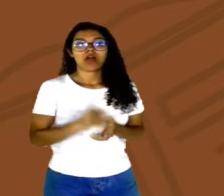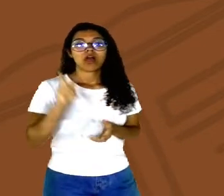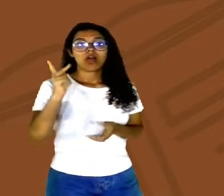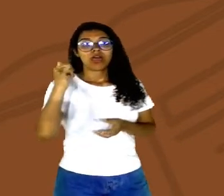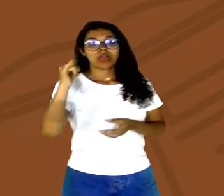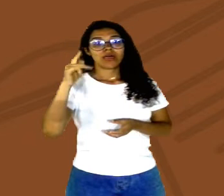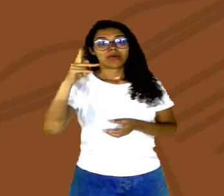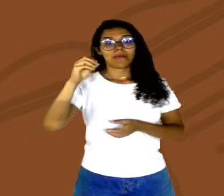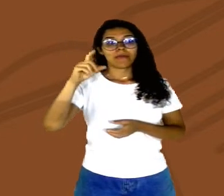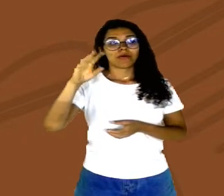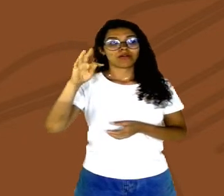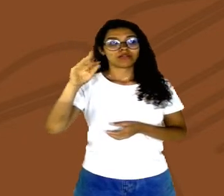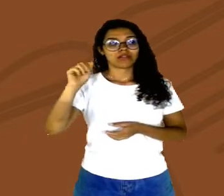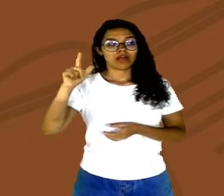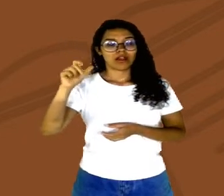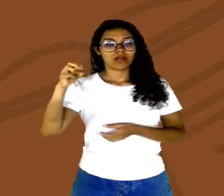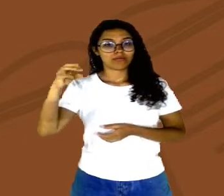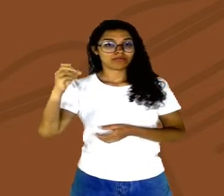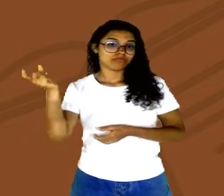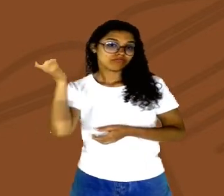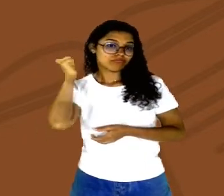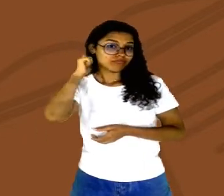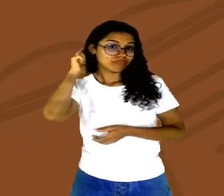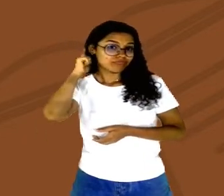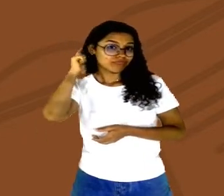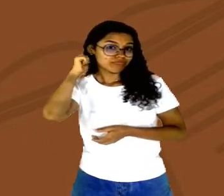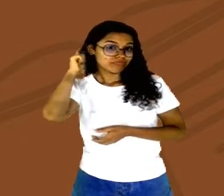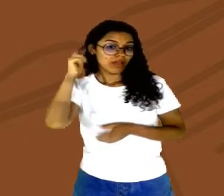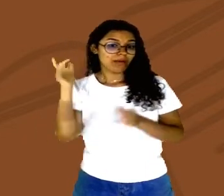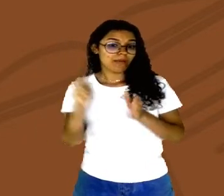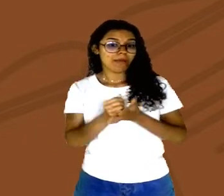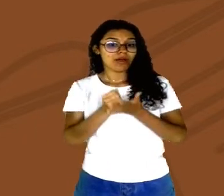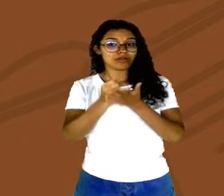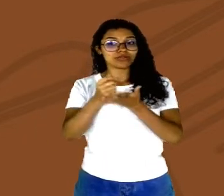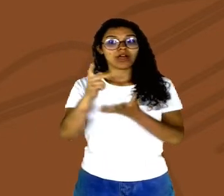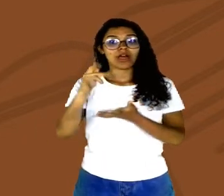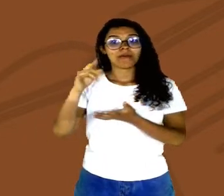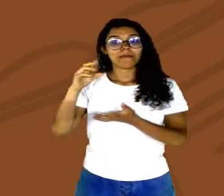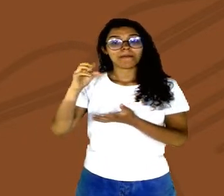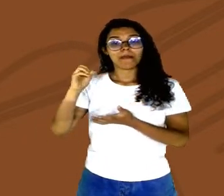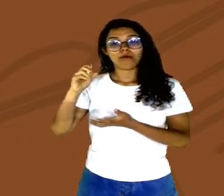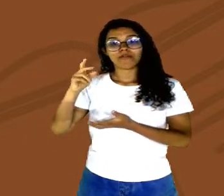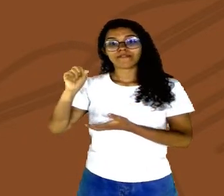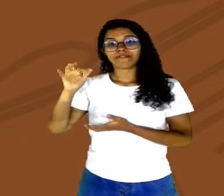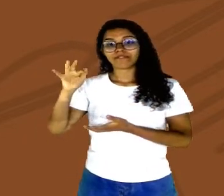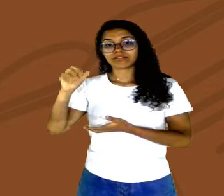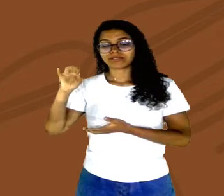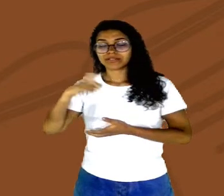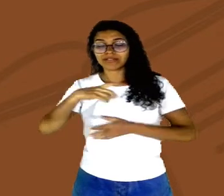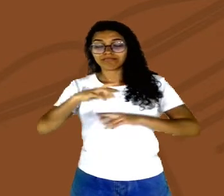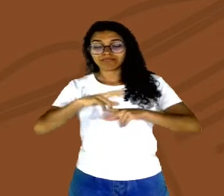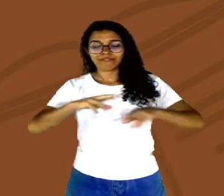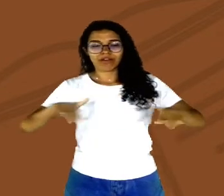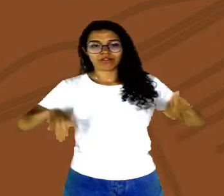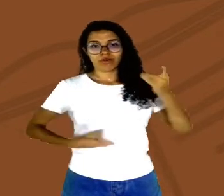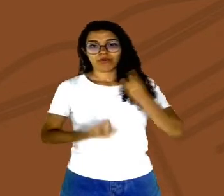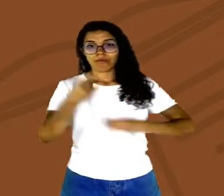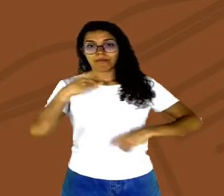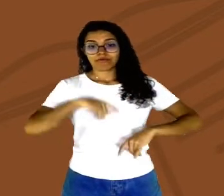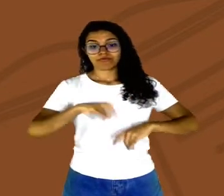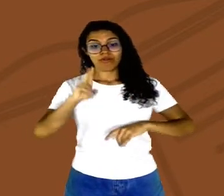atua sobre a hipófise. O hipotálamo, pessoal, ele produz aí diferentes hormônios, que vai tanto estimular